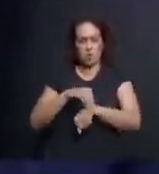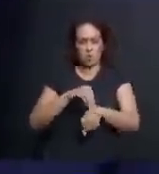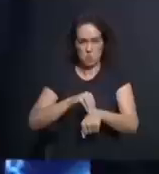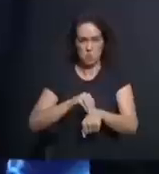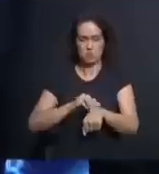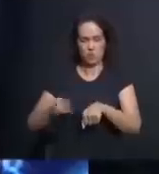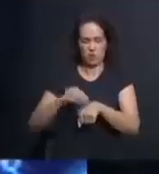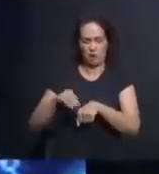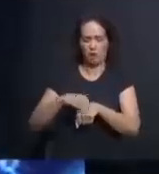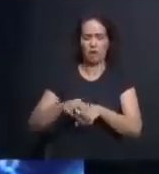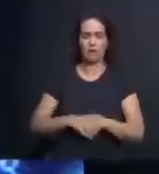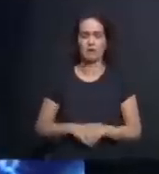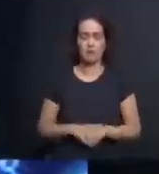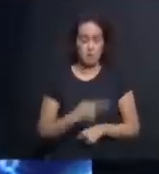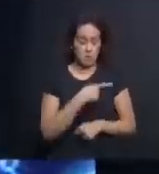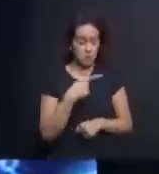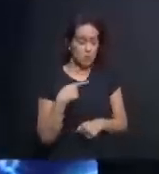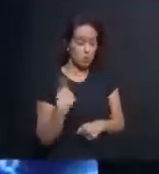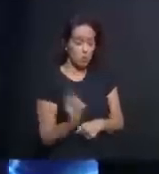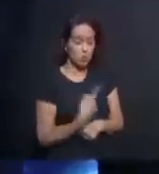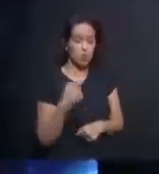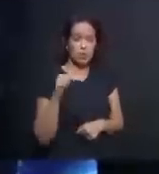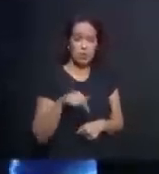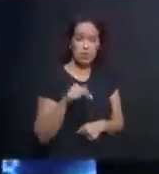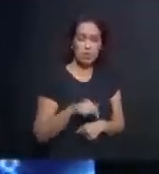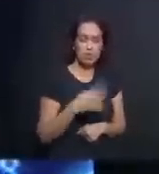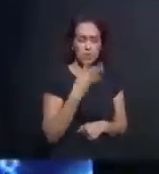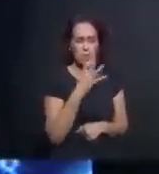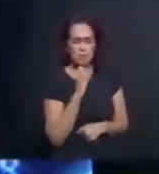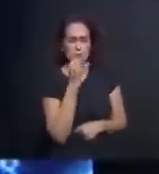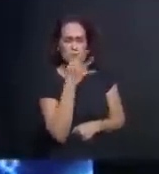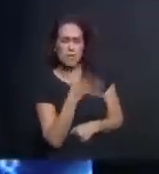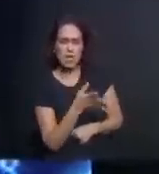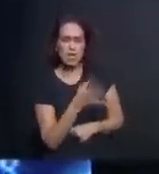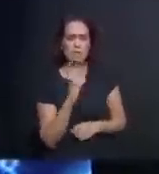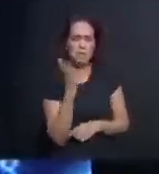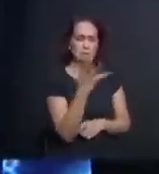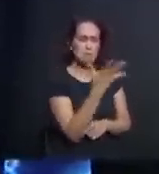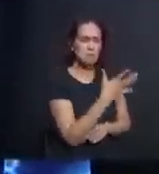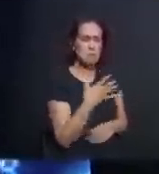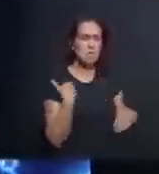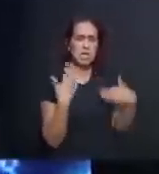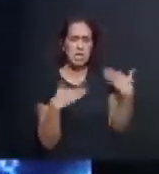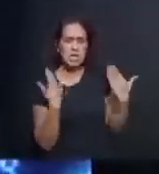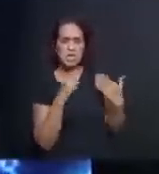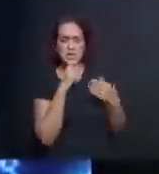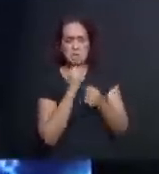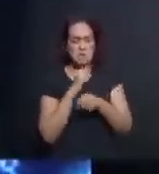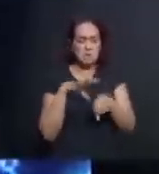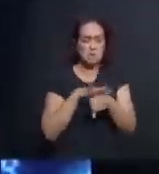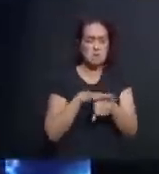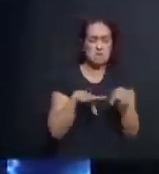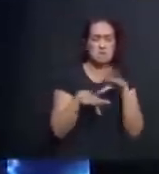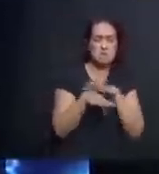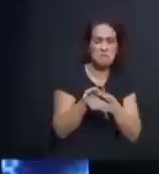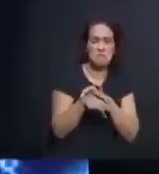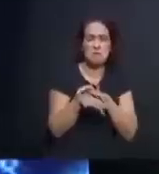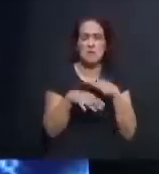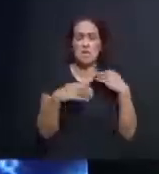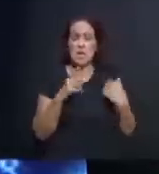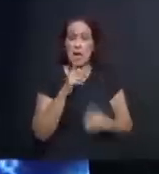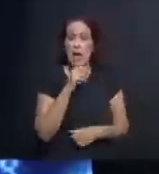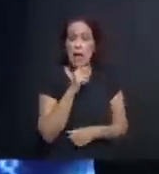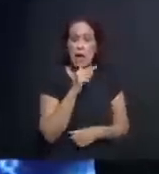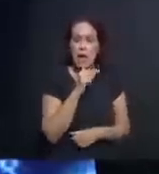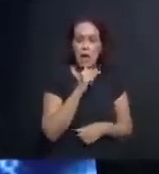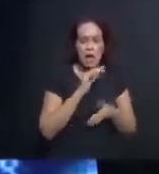Nós estamos aqui, viemos aqui 4 horas para dentro do mato aqui para batizar um chegado aqui. E nosso Deus, que alegria! Blusa de frio, a água, aquela camadinha de